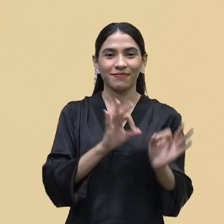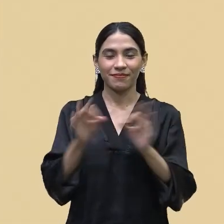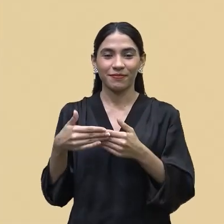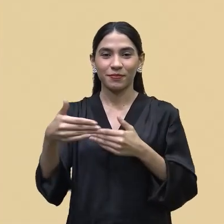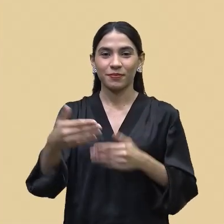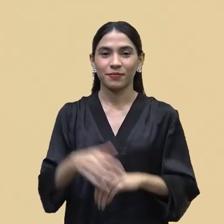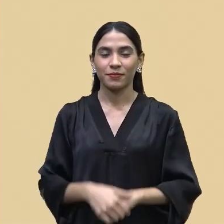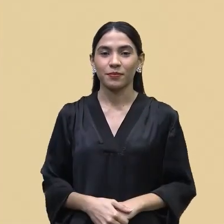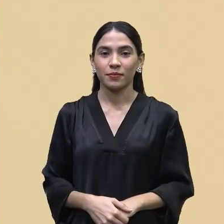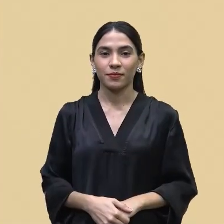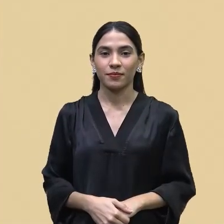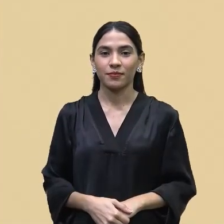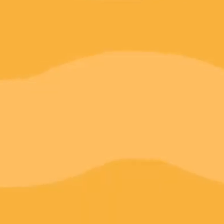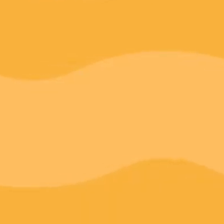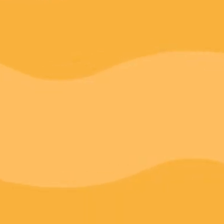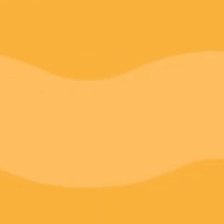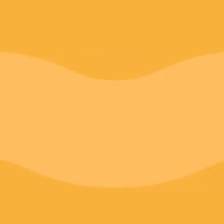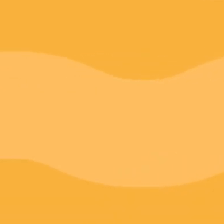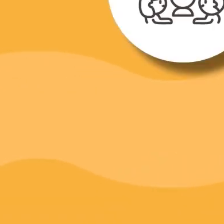nossa aula.